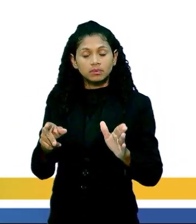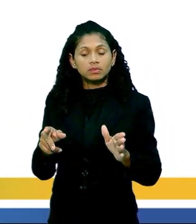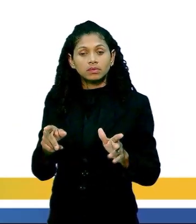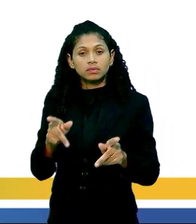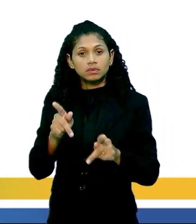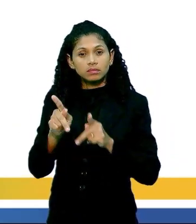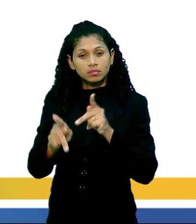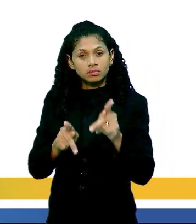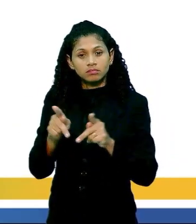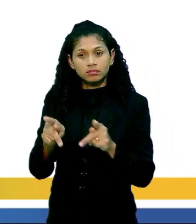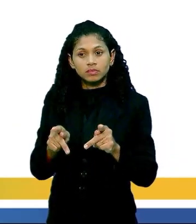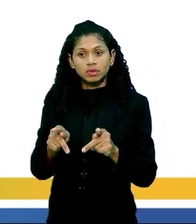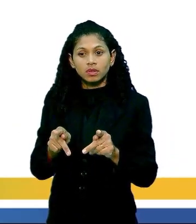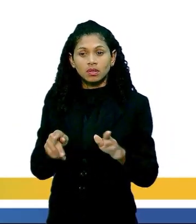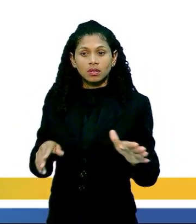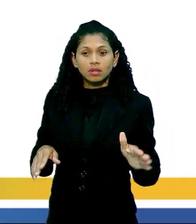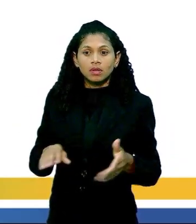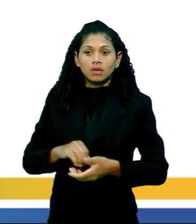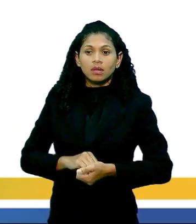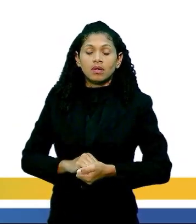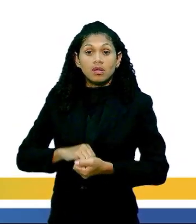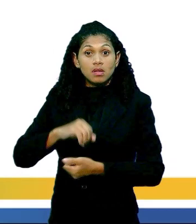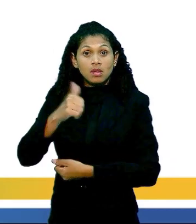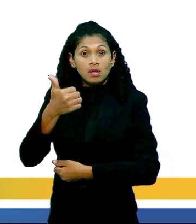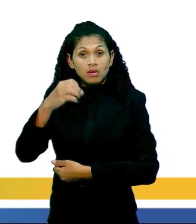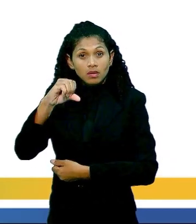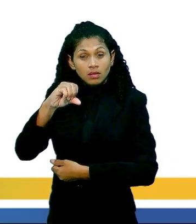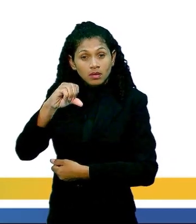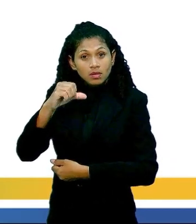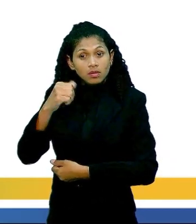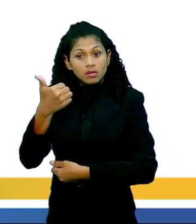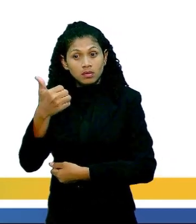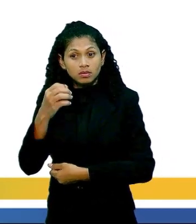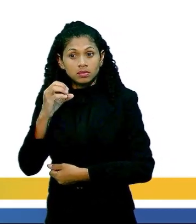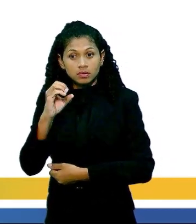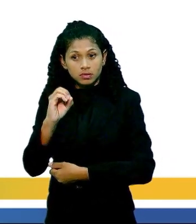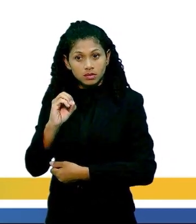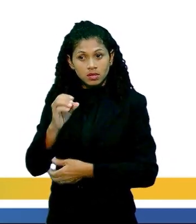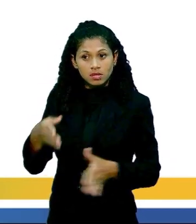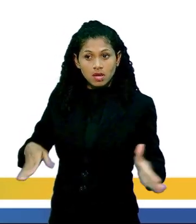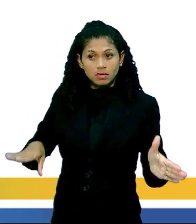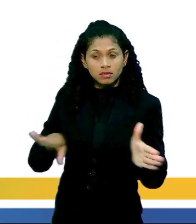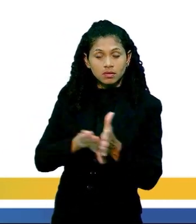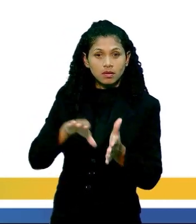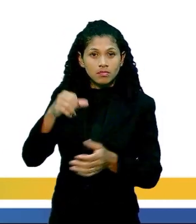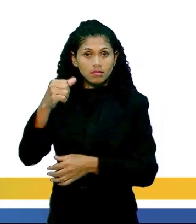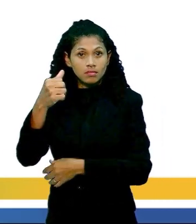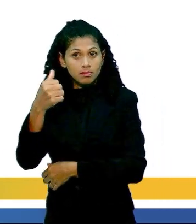a 1950, está representado o crescimento da população.